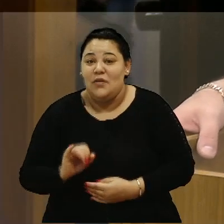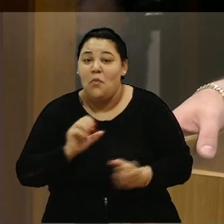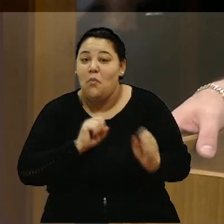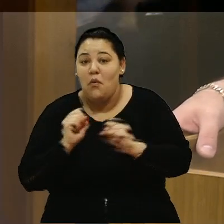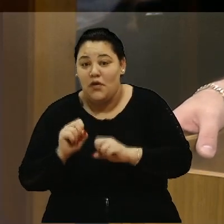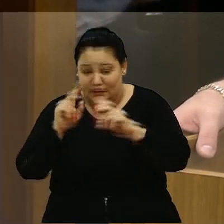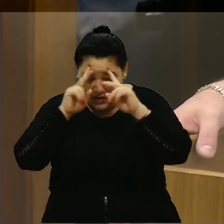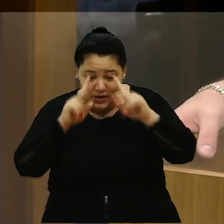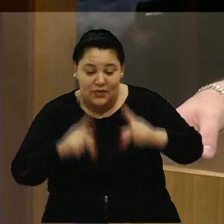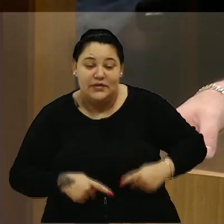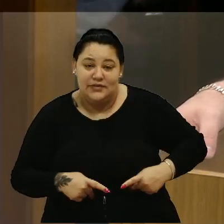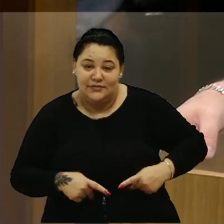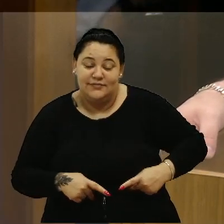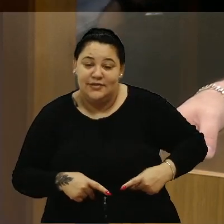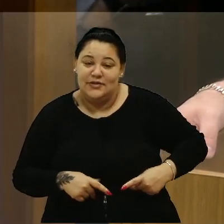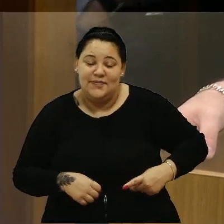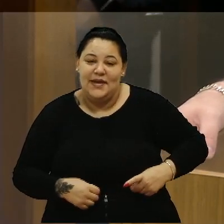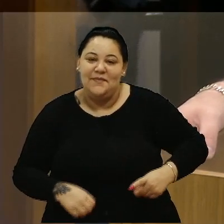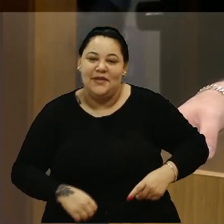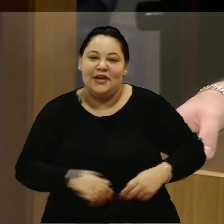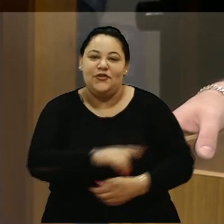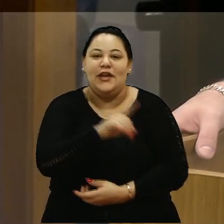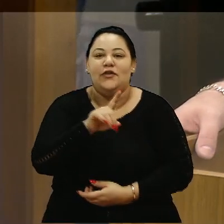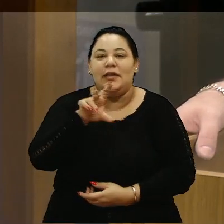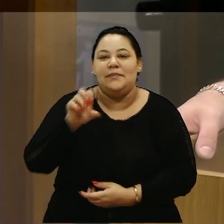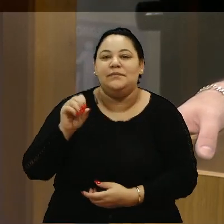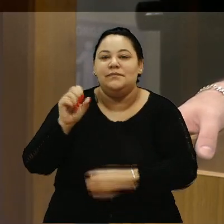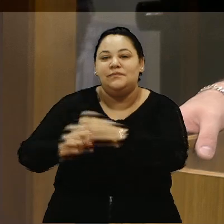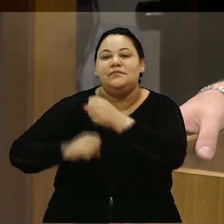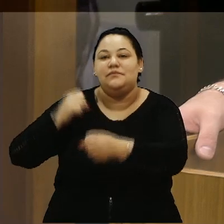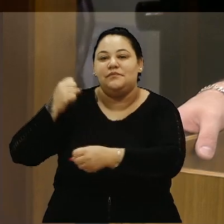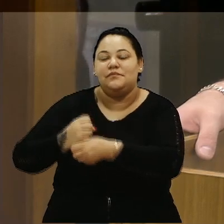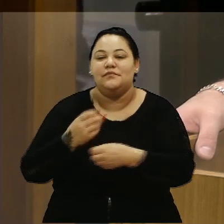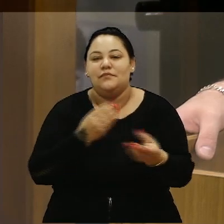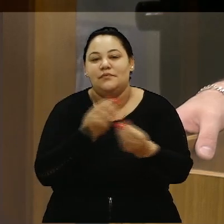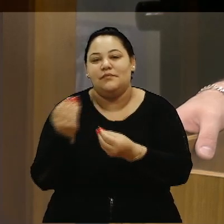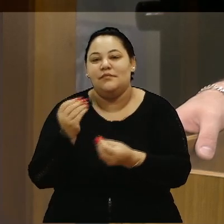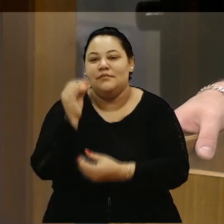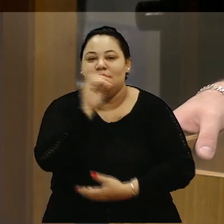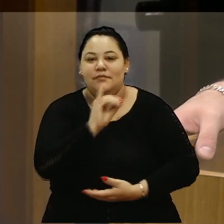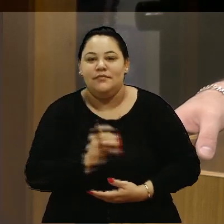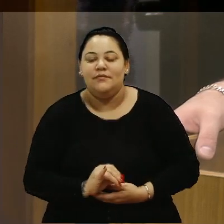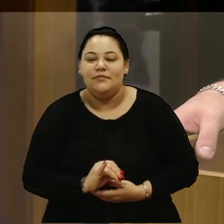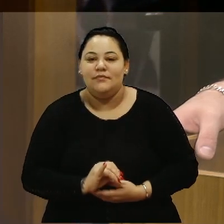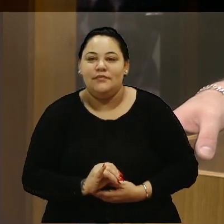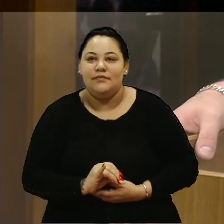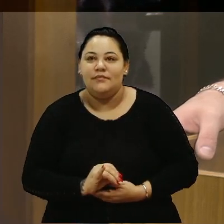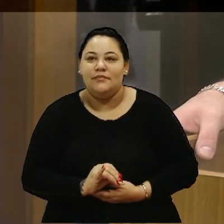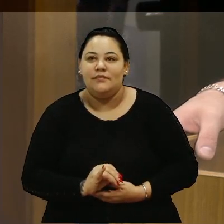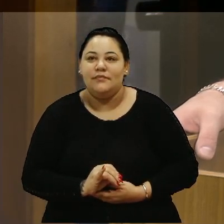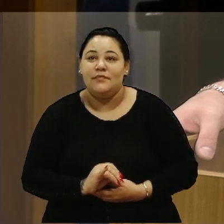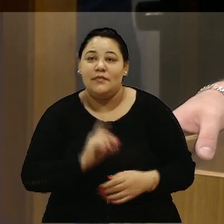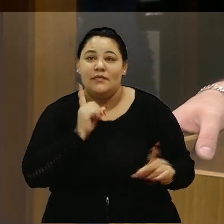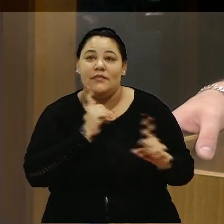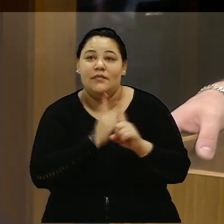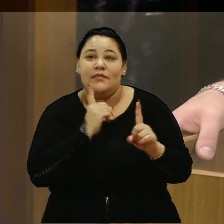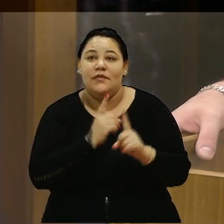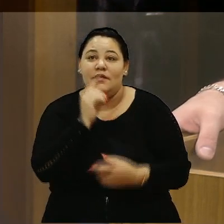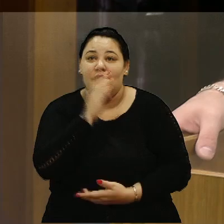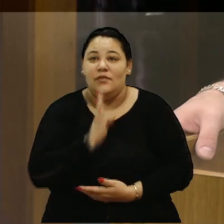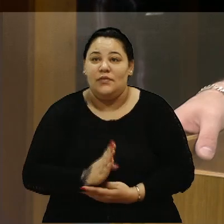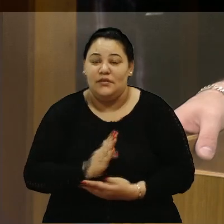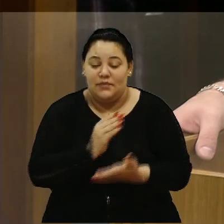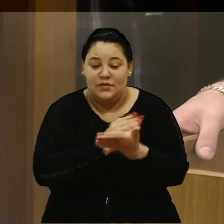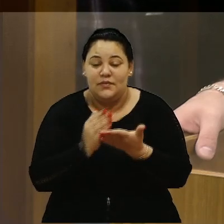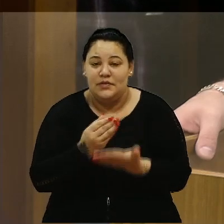tal. Há 150 anos, muitos italianos encontraram no Brasil um paraíso para recomeçar sua